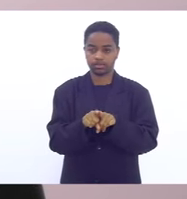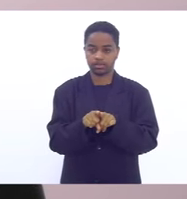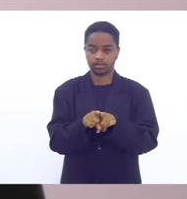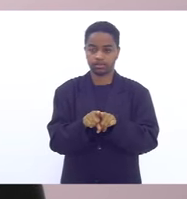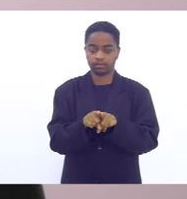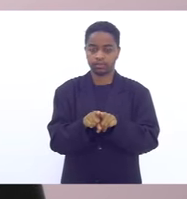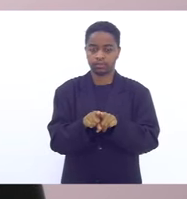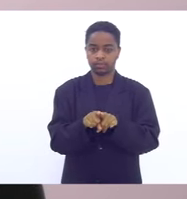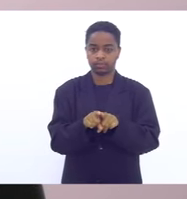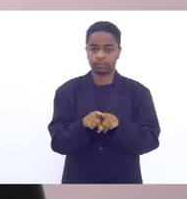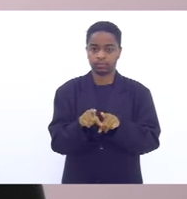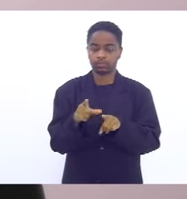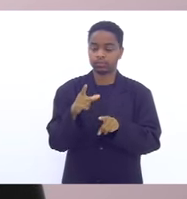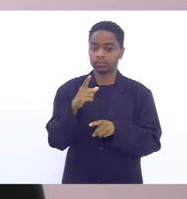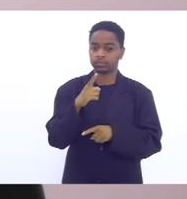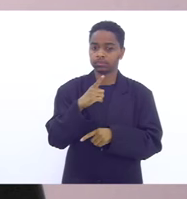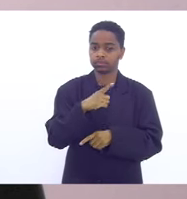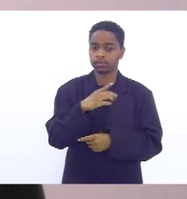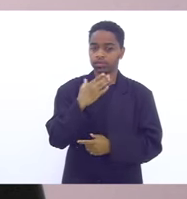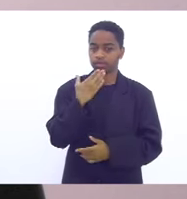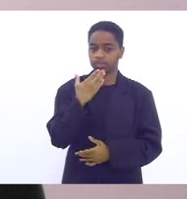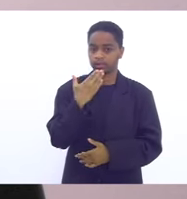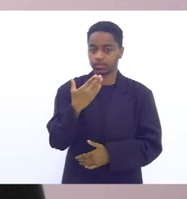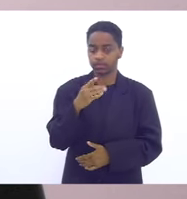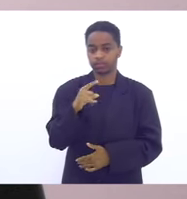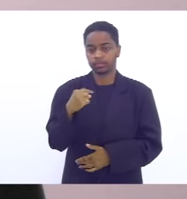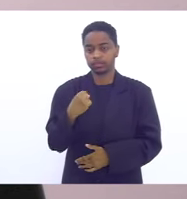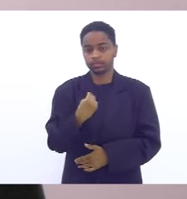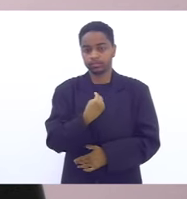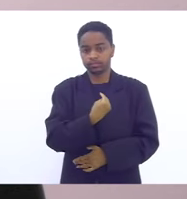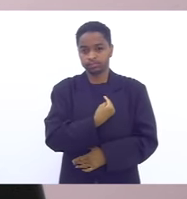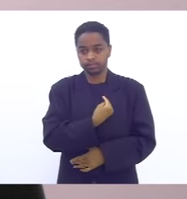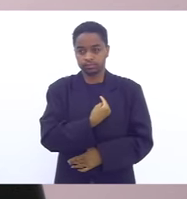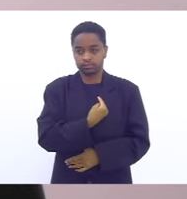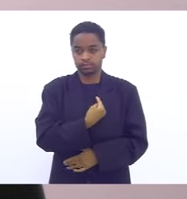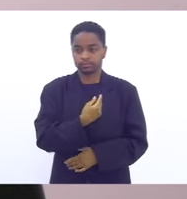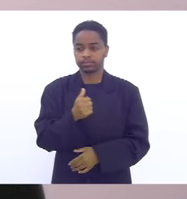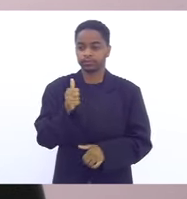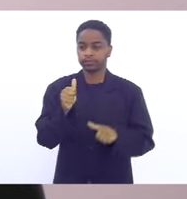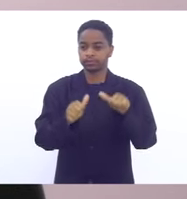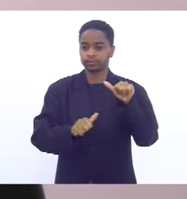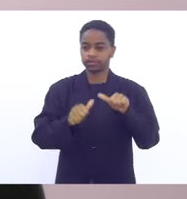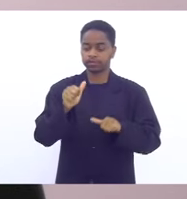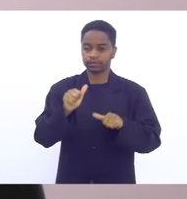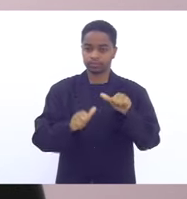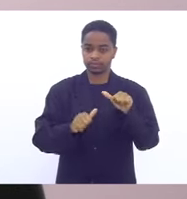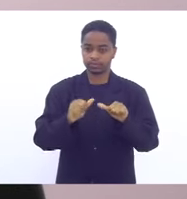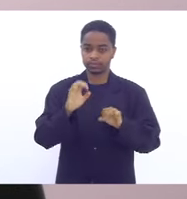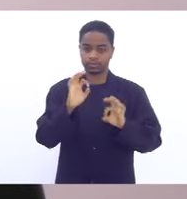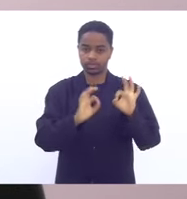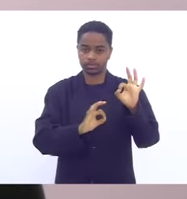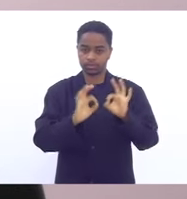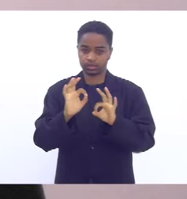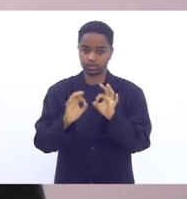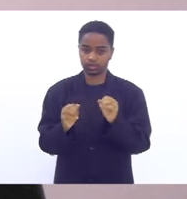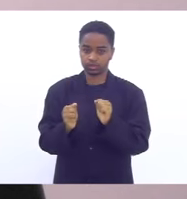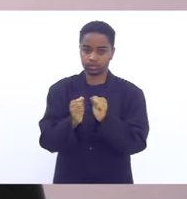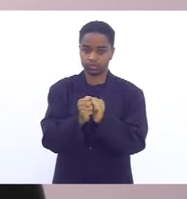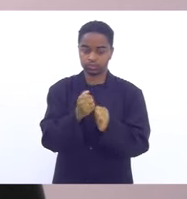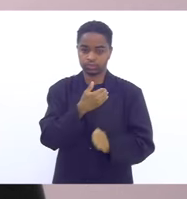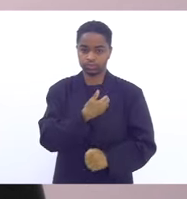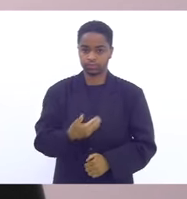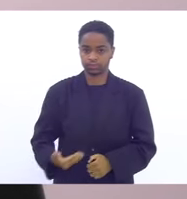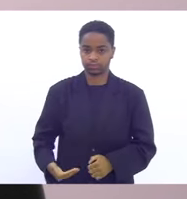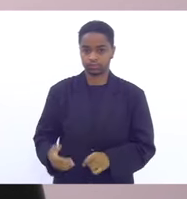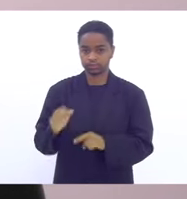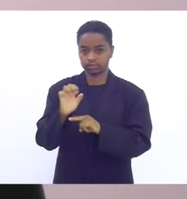aqui um encaminhamento para que possamos avaliar que sejam realizadas diligências junto ao governo do Estado e ao governo